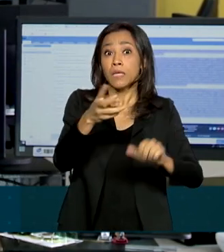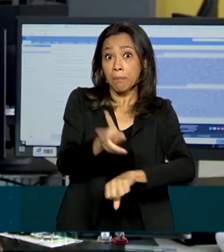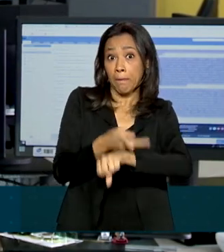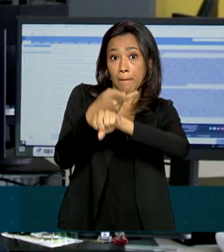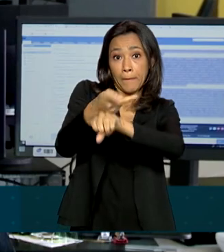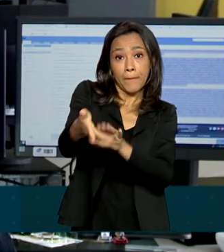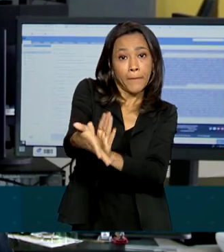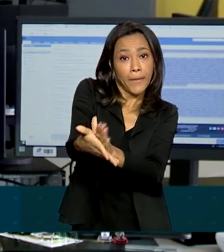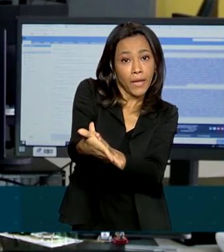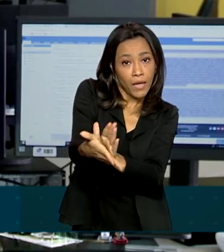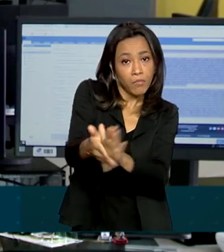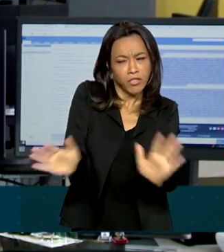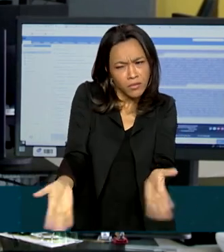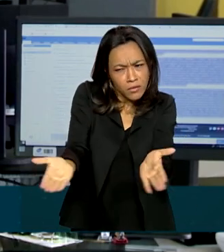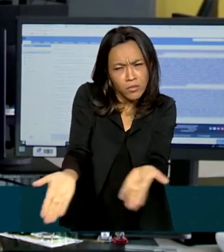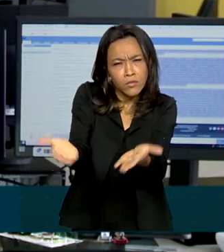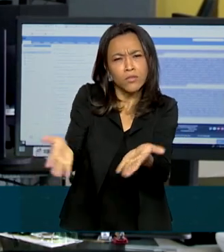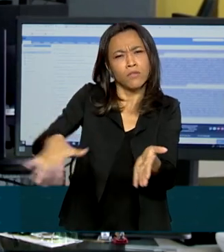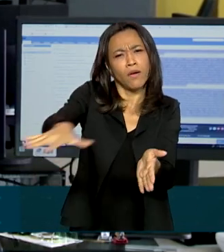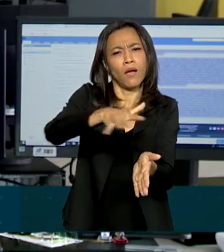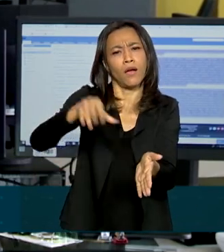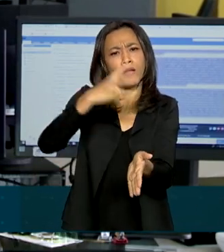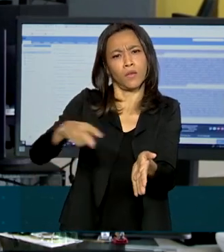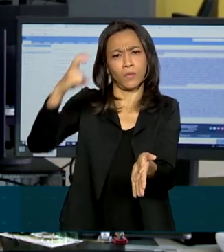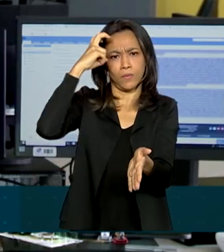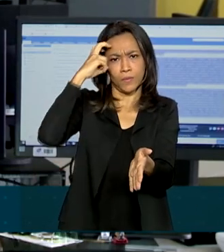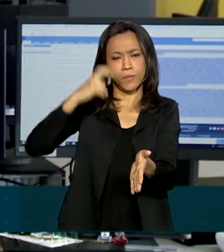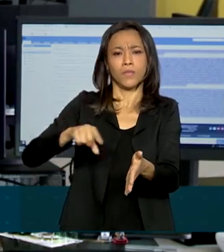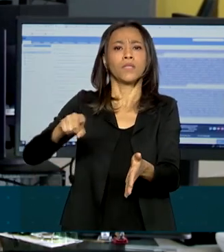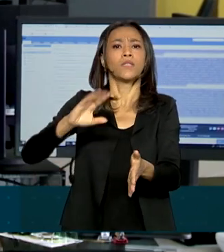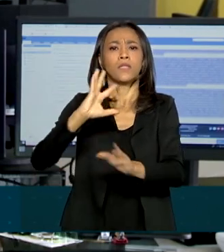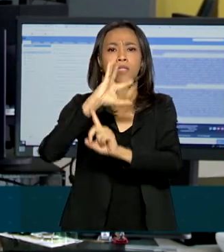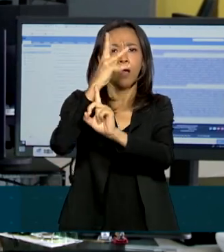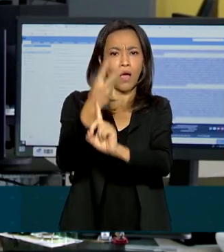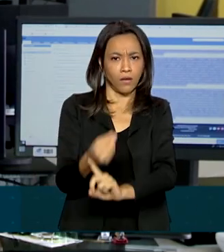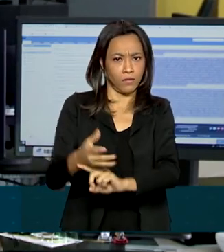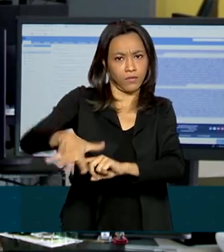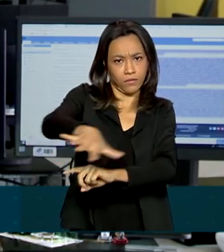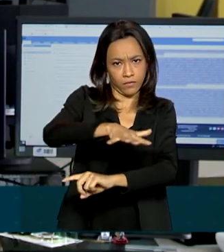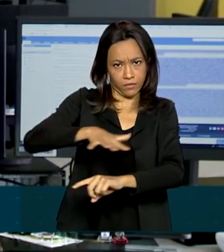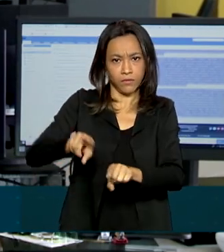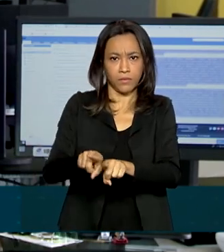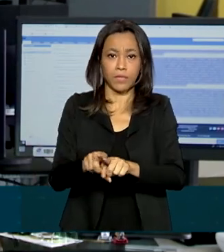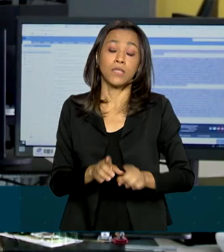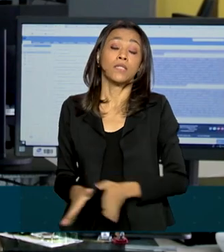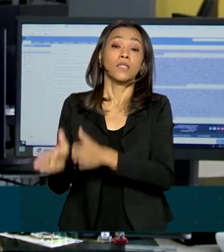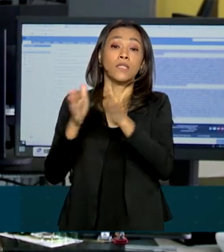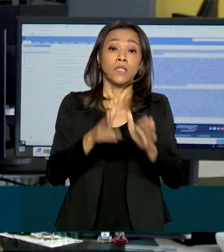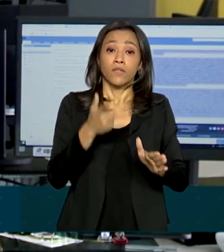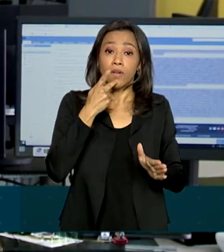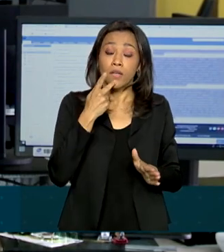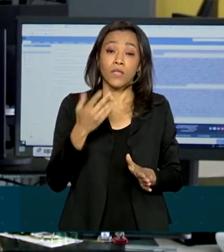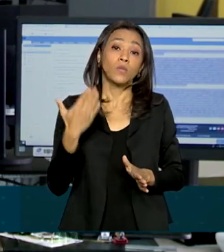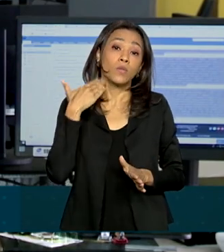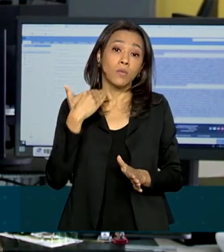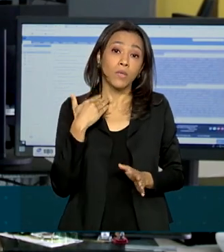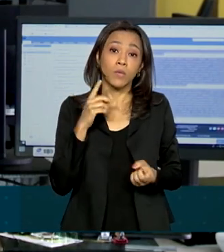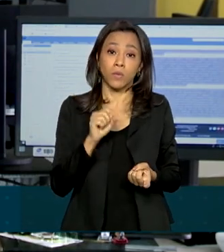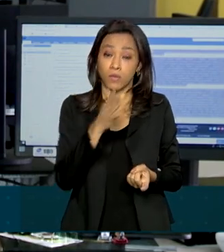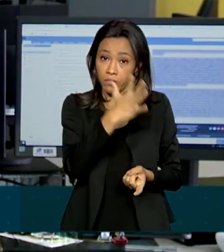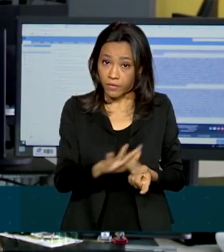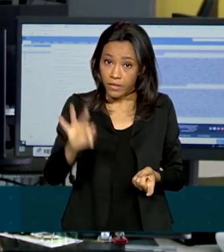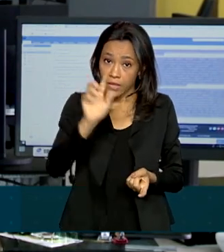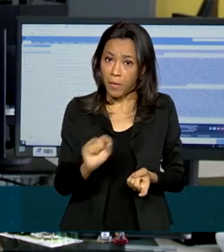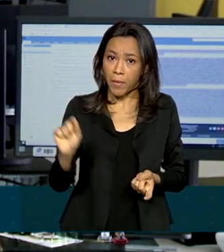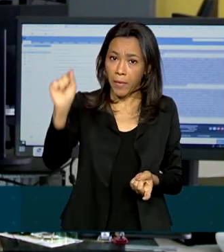incentivem atividades artísticas e culturais. A lei prevê também que instituições financeiras federais podem